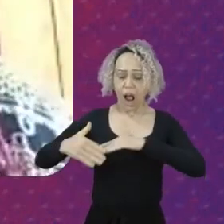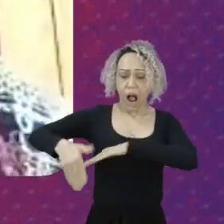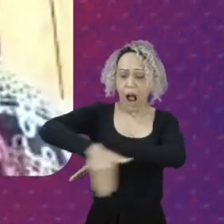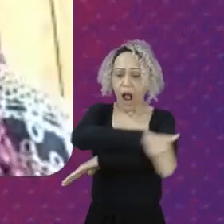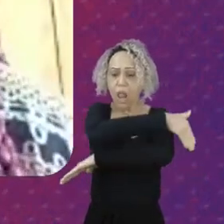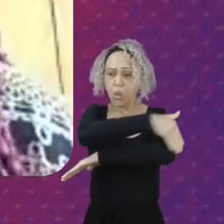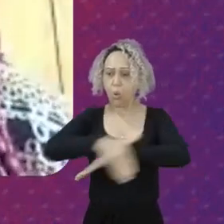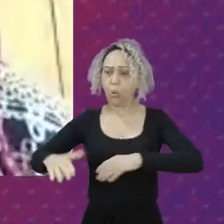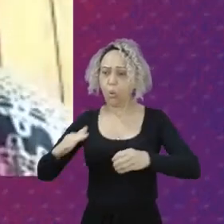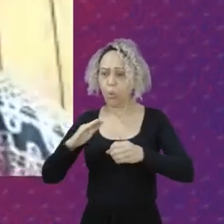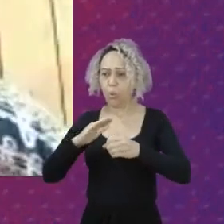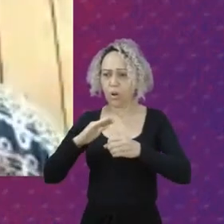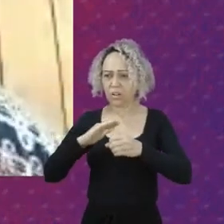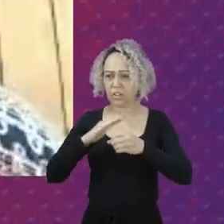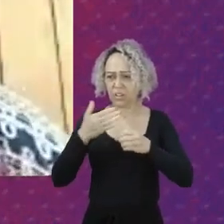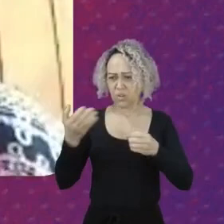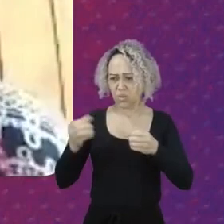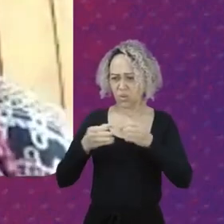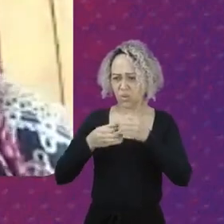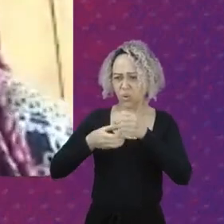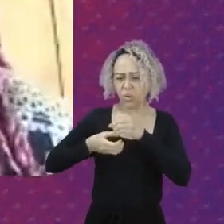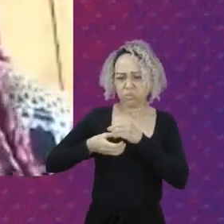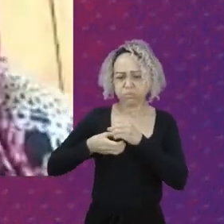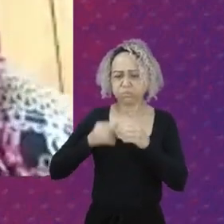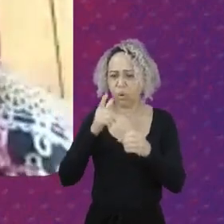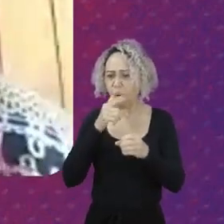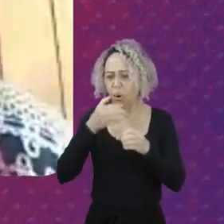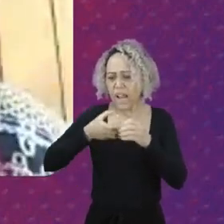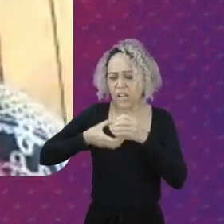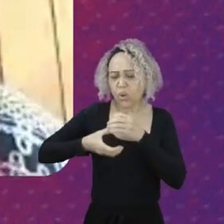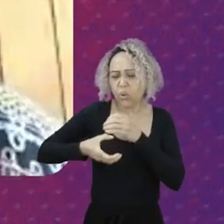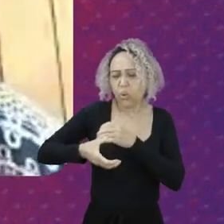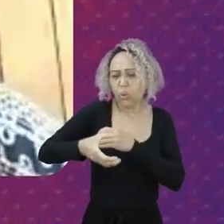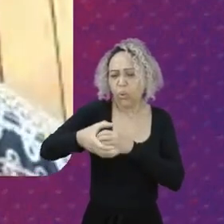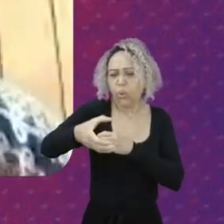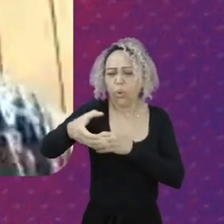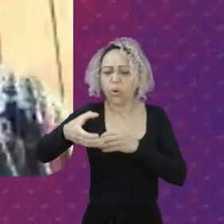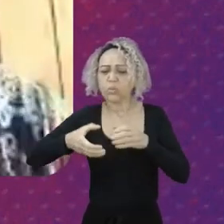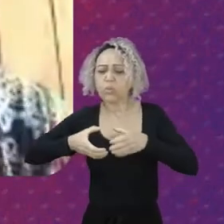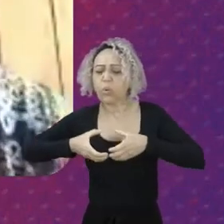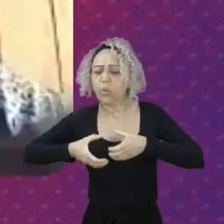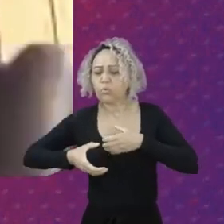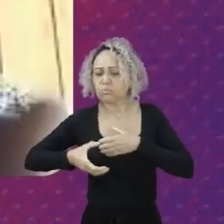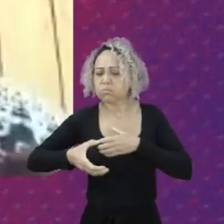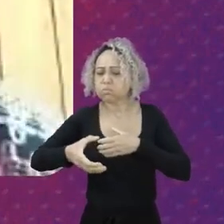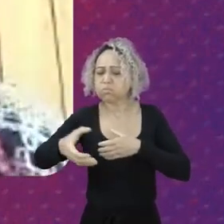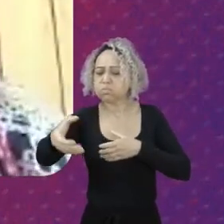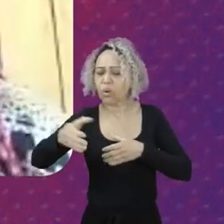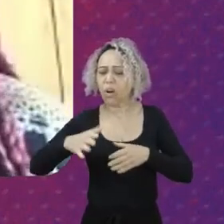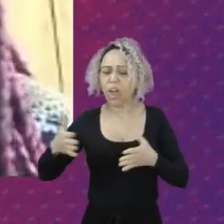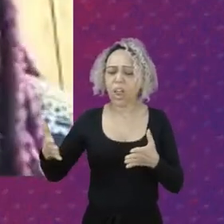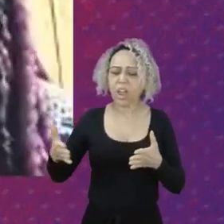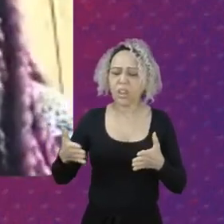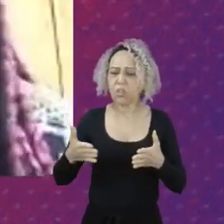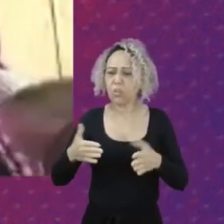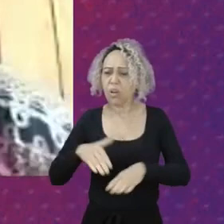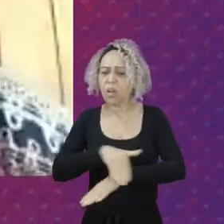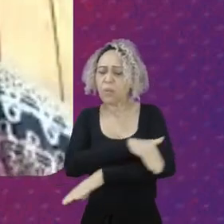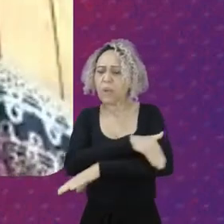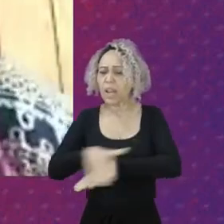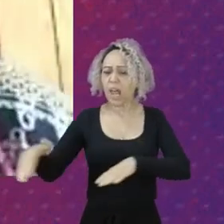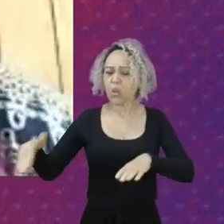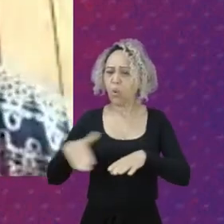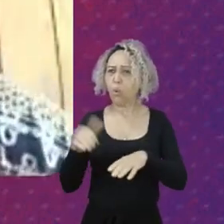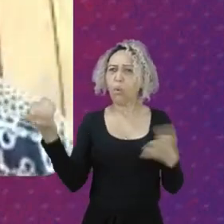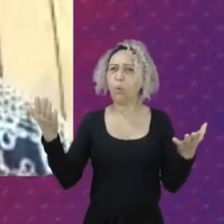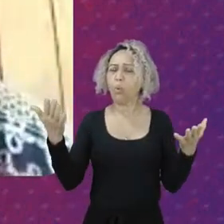com surtos de doença de veiculação hídrica como hepatite, com pessoas que ainda, né, convivem